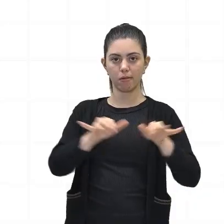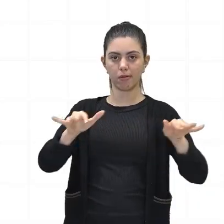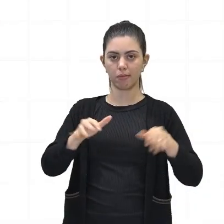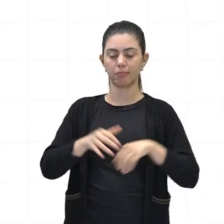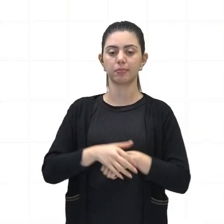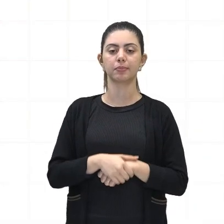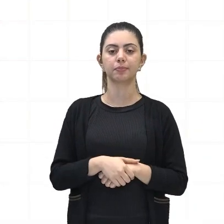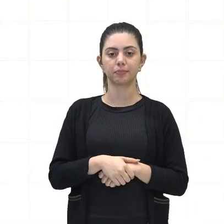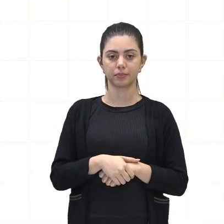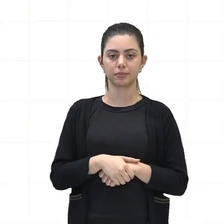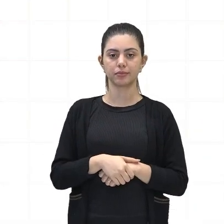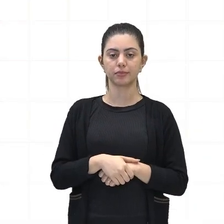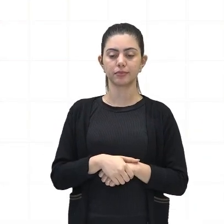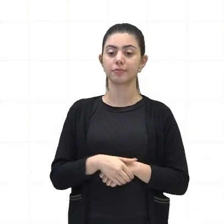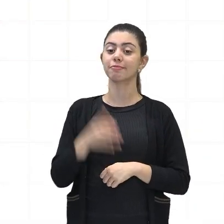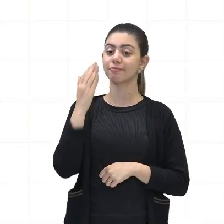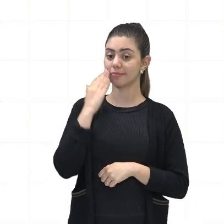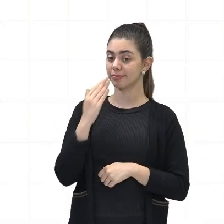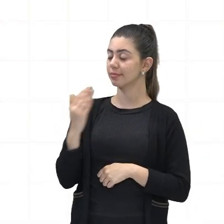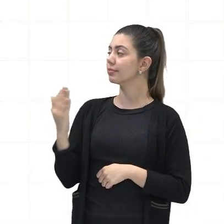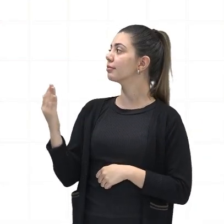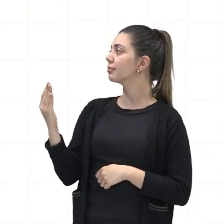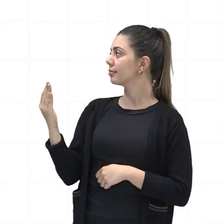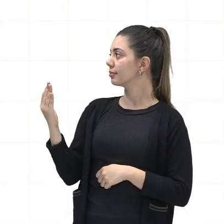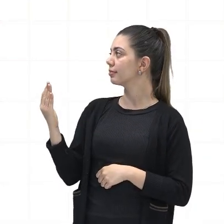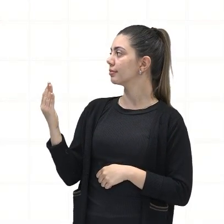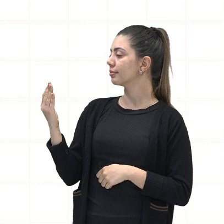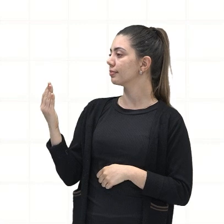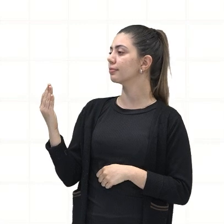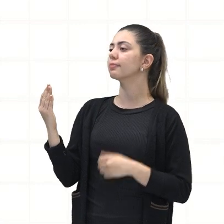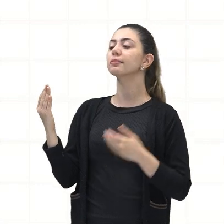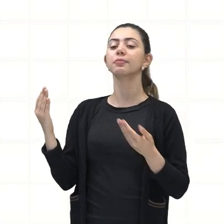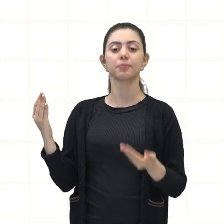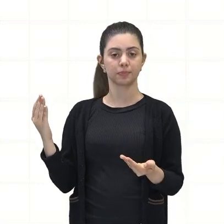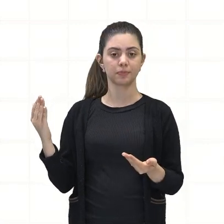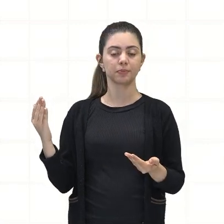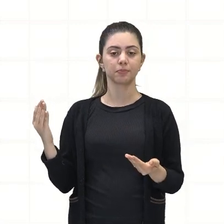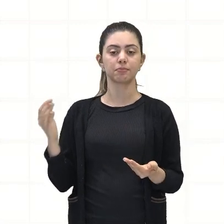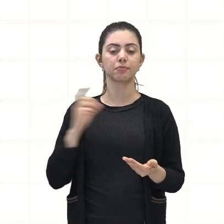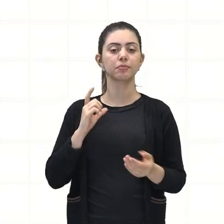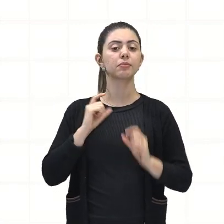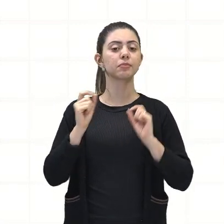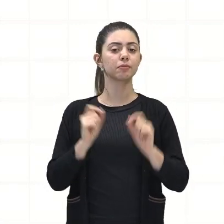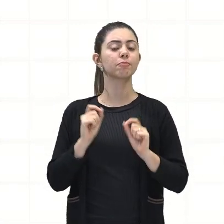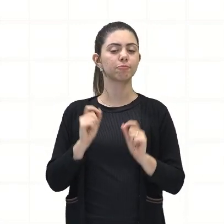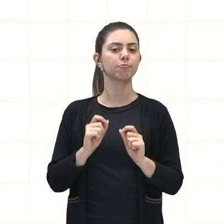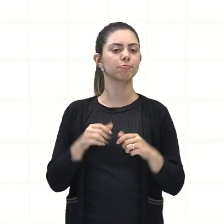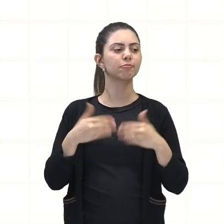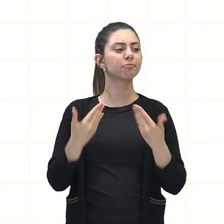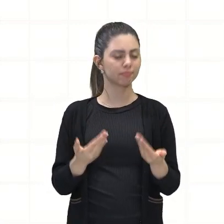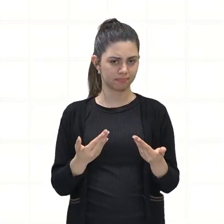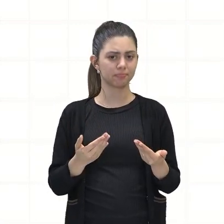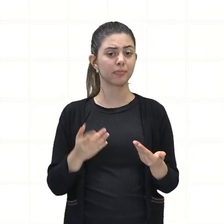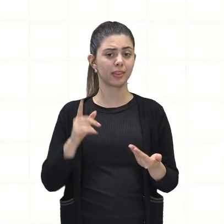seguindo. Olha só, aqui estamos tendo contato